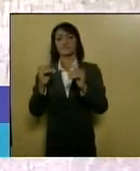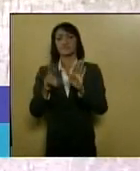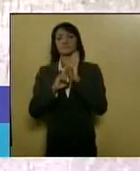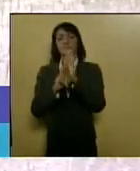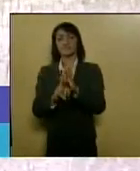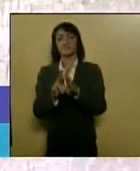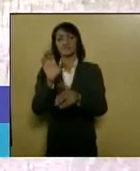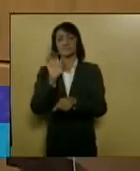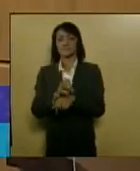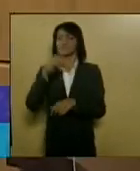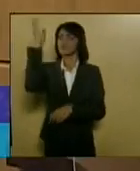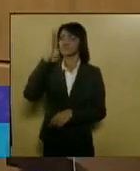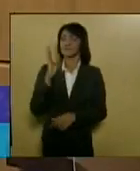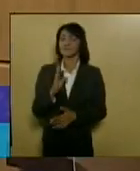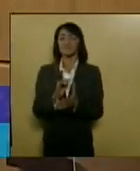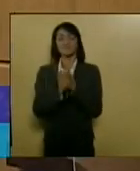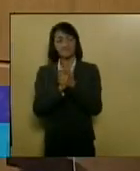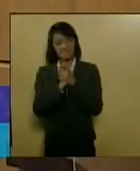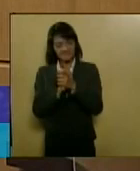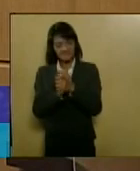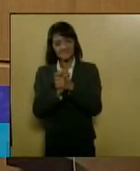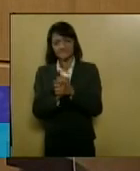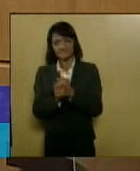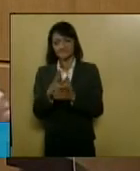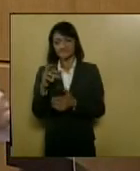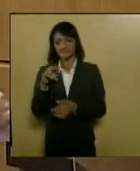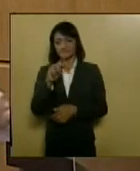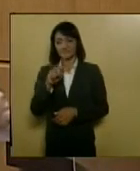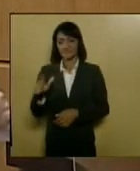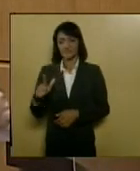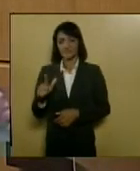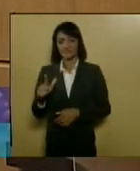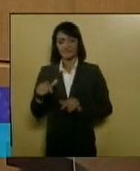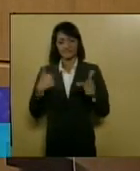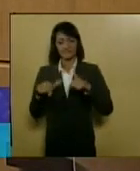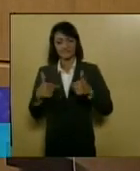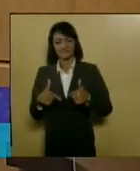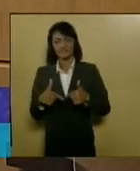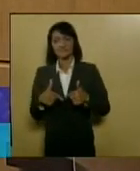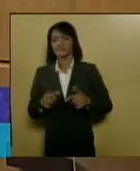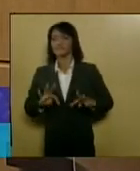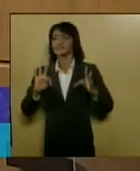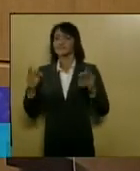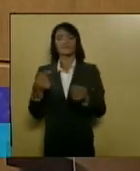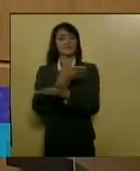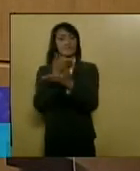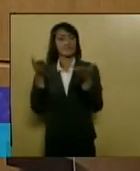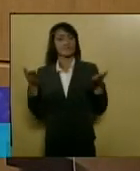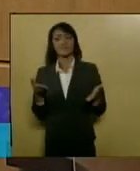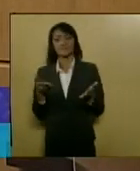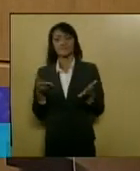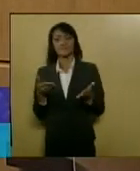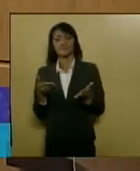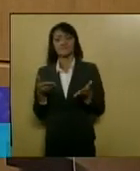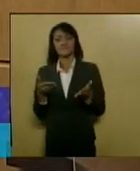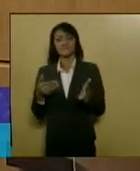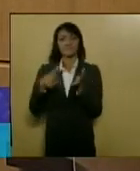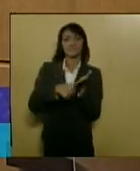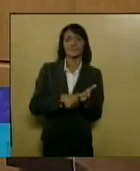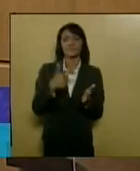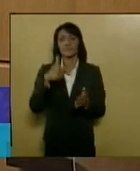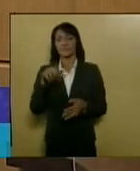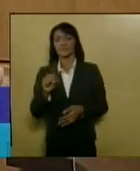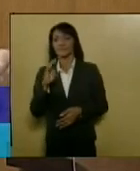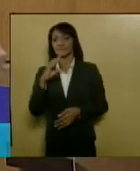nome do Brasil. Parabéns, coronel, pelo trabalho que desempenha. Parabéns a todos os membros do Exército e do